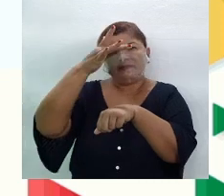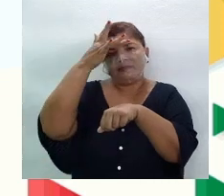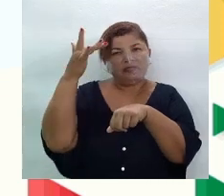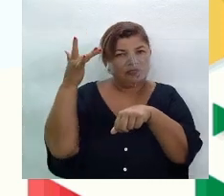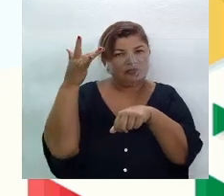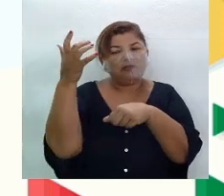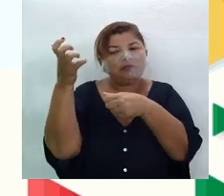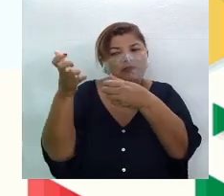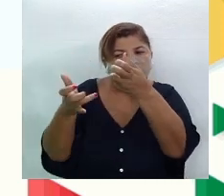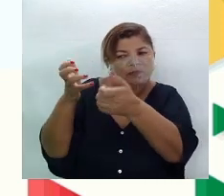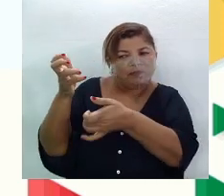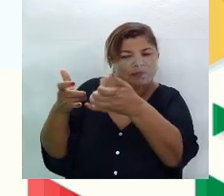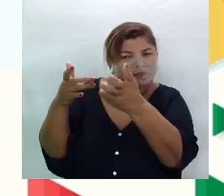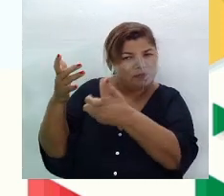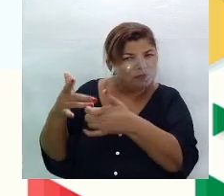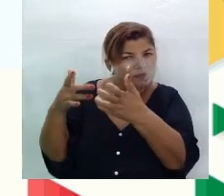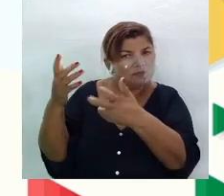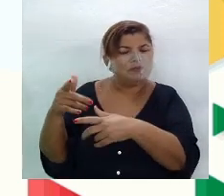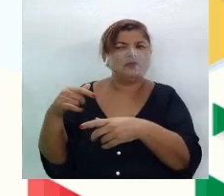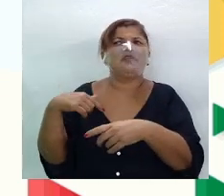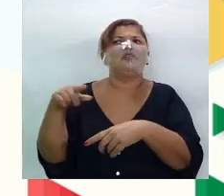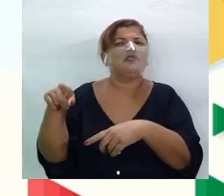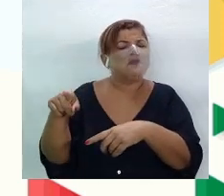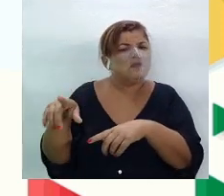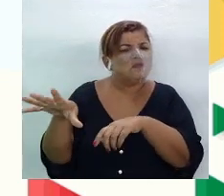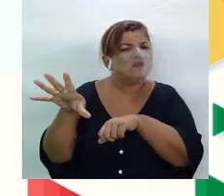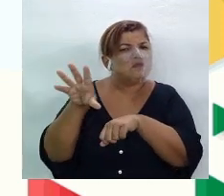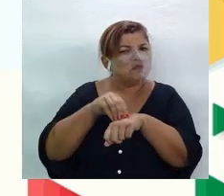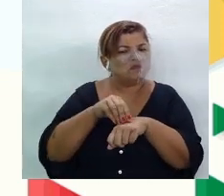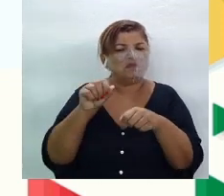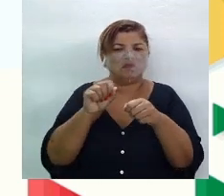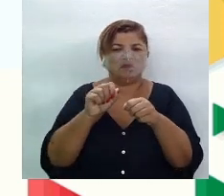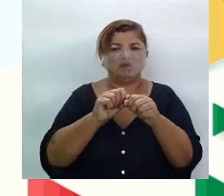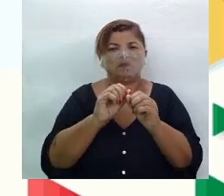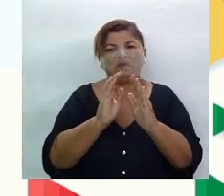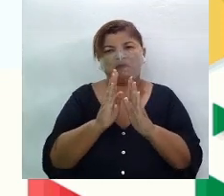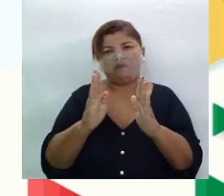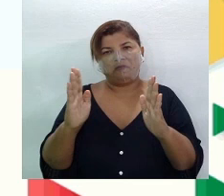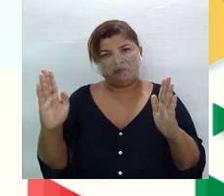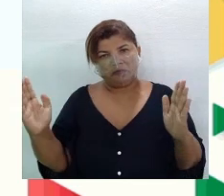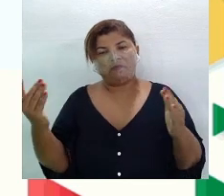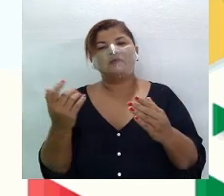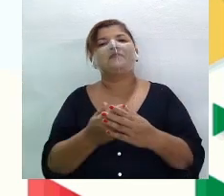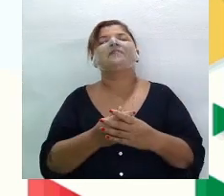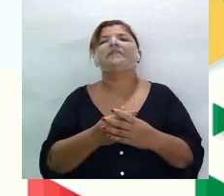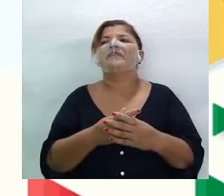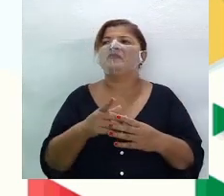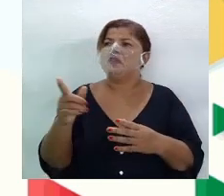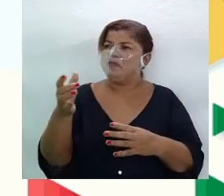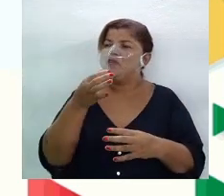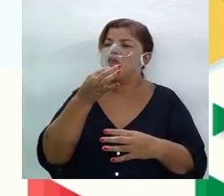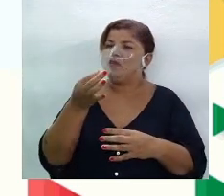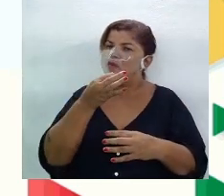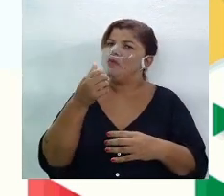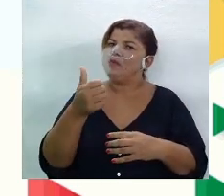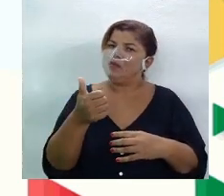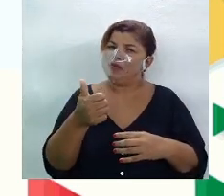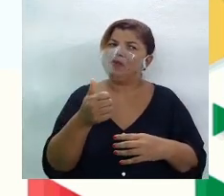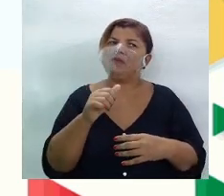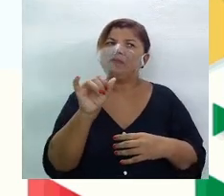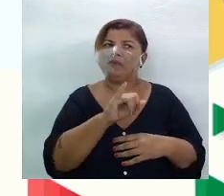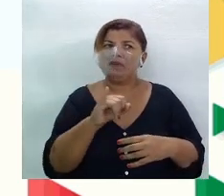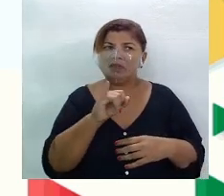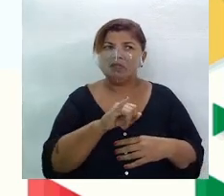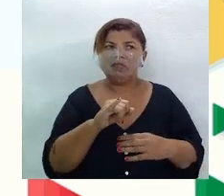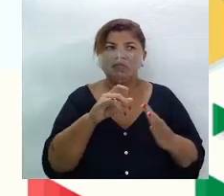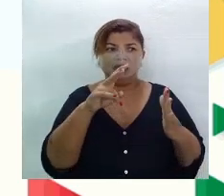trabalhava no jornal A Província, aqui no Recife. E eu gostei muito desse comentário do Jeff Rodrigues, justamente quando ele diz o seguinte: a leitura